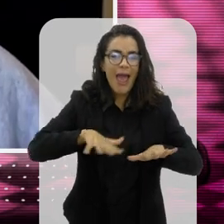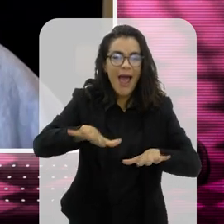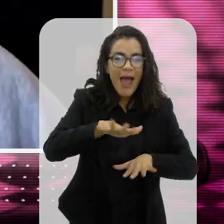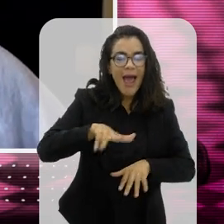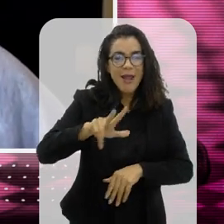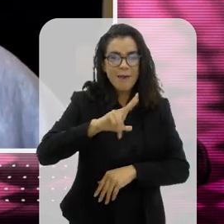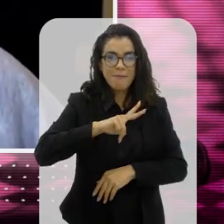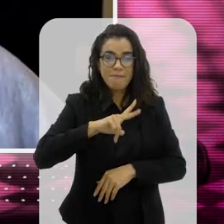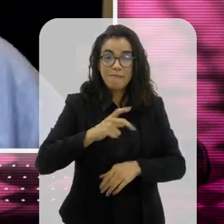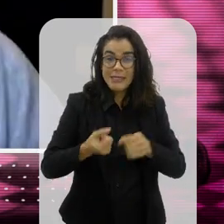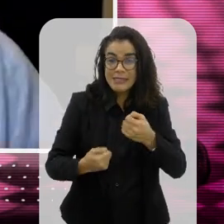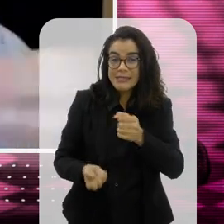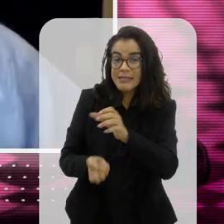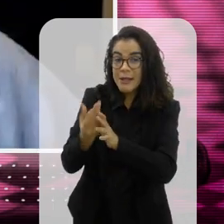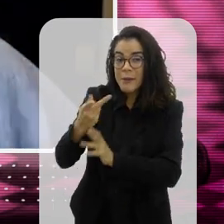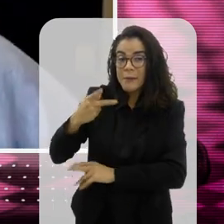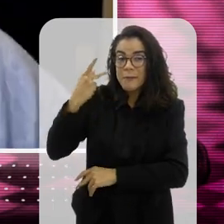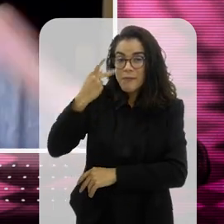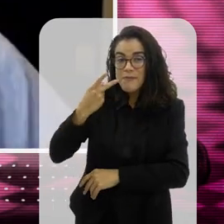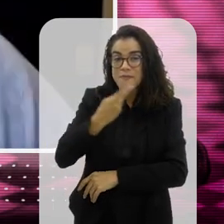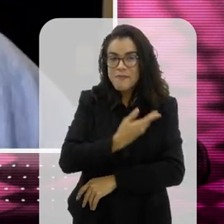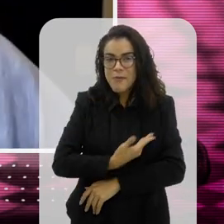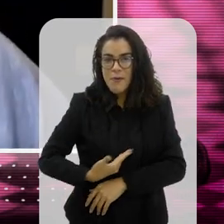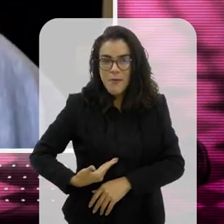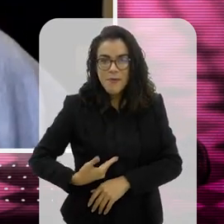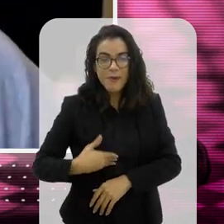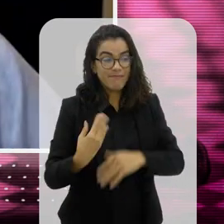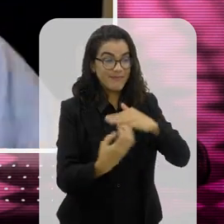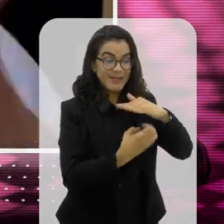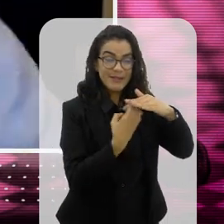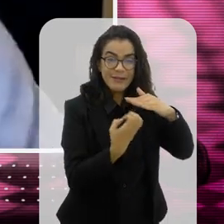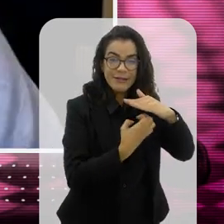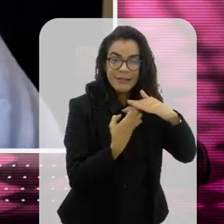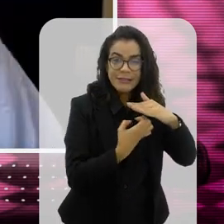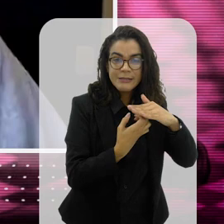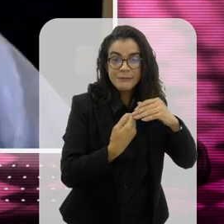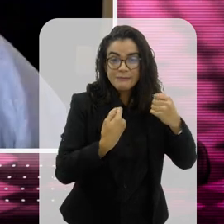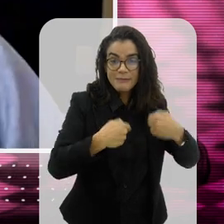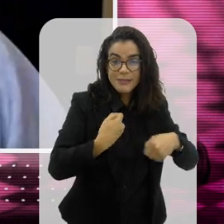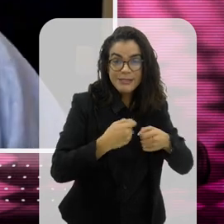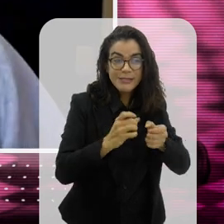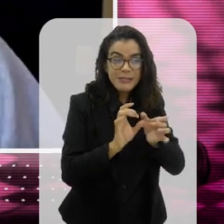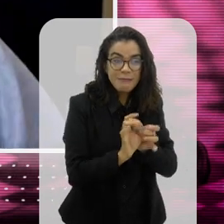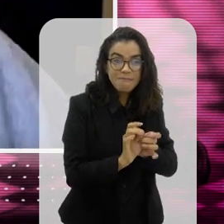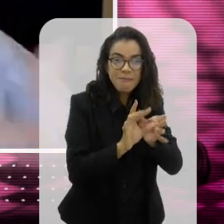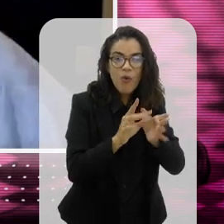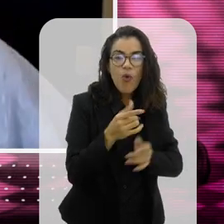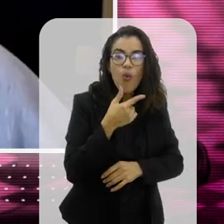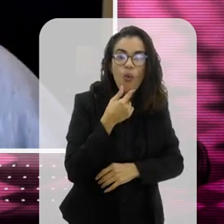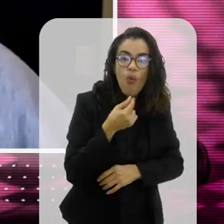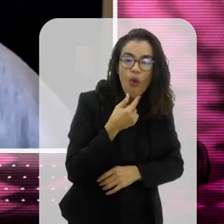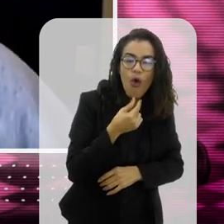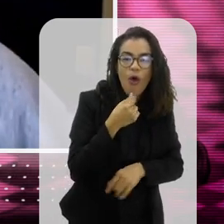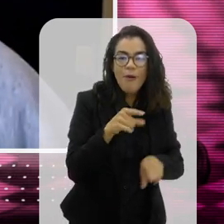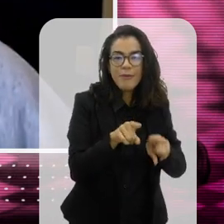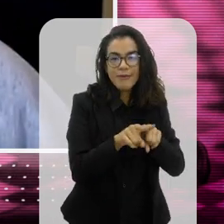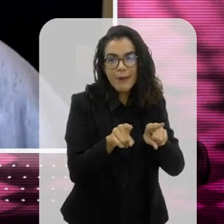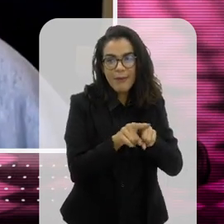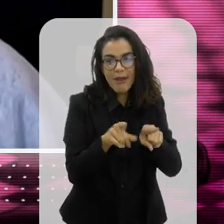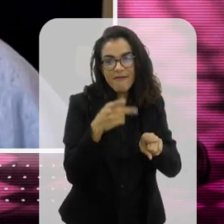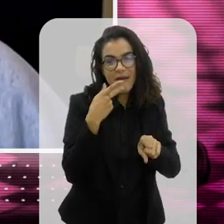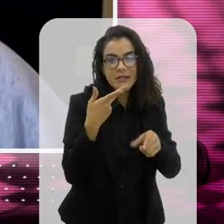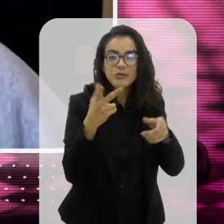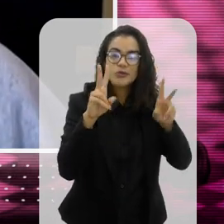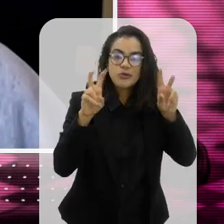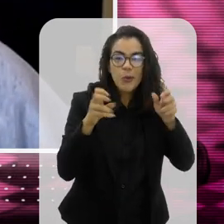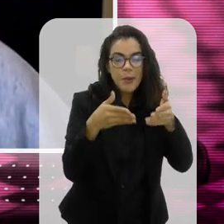mesmo, o setor privado, a gente precisa de políticas públicas no setor público, as empresas precisam permitir que os homens cuidem.